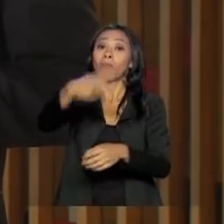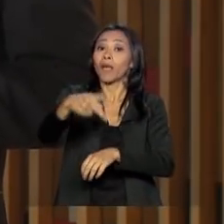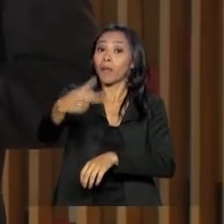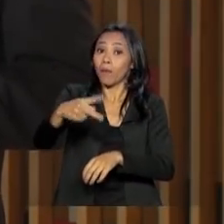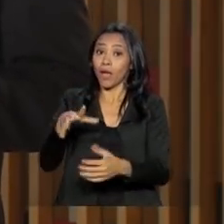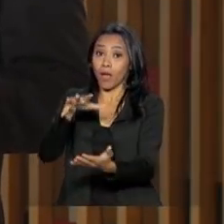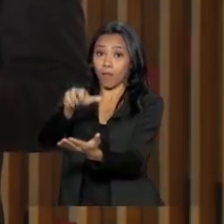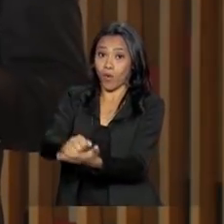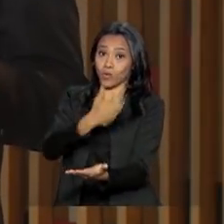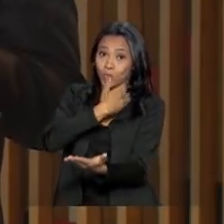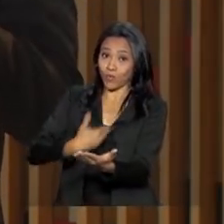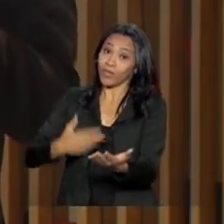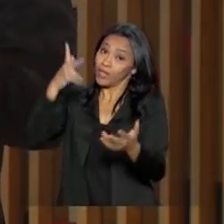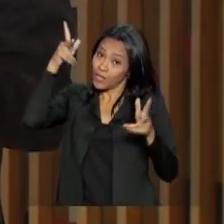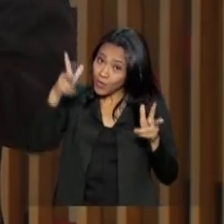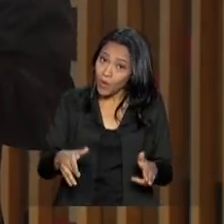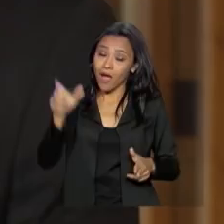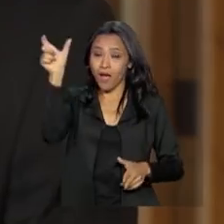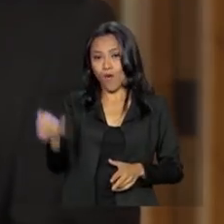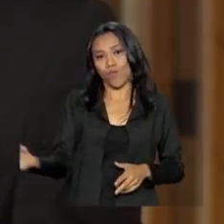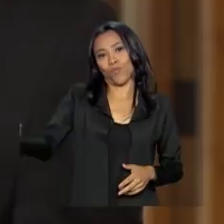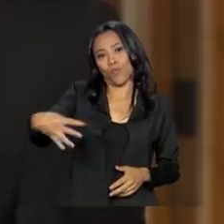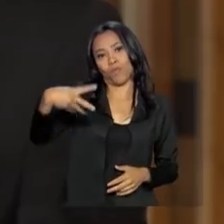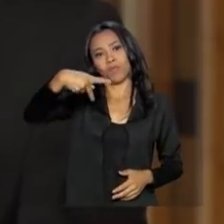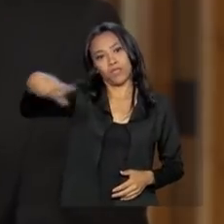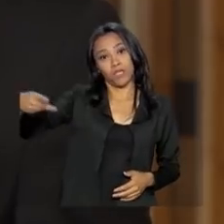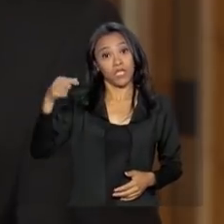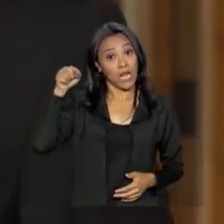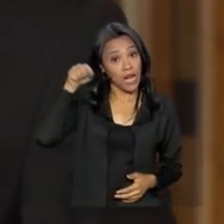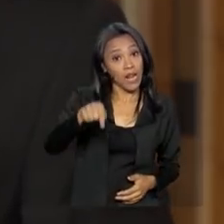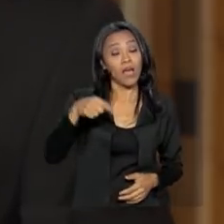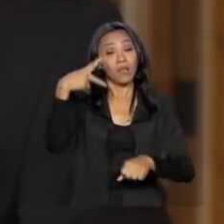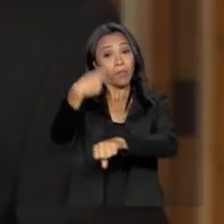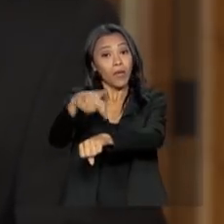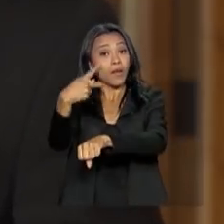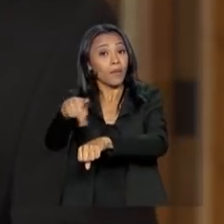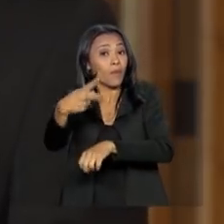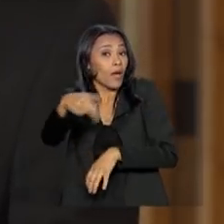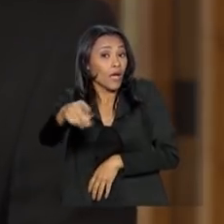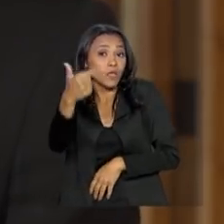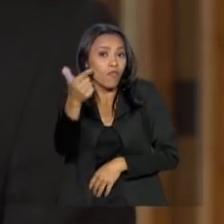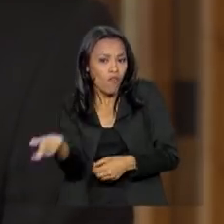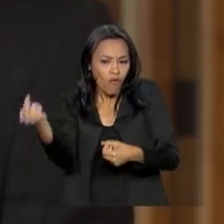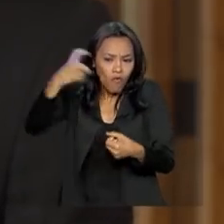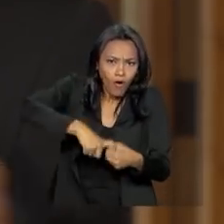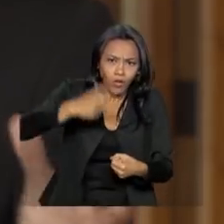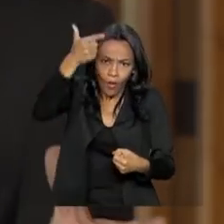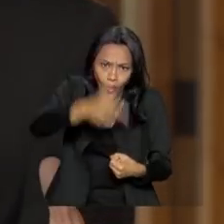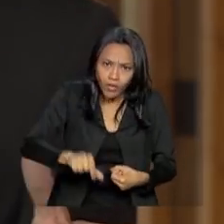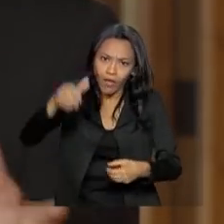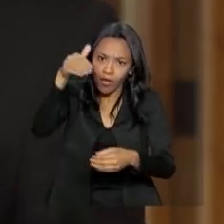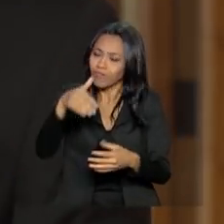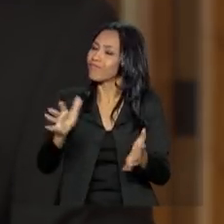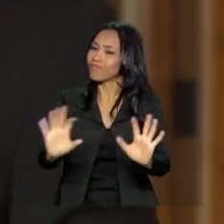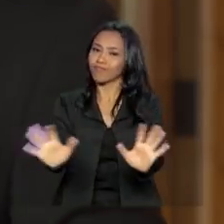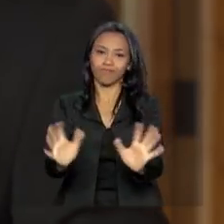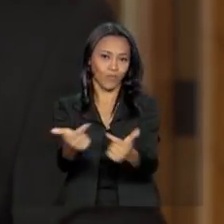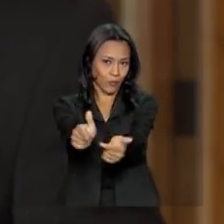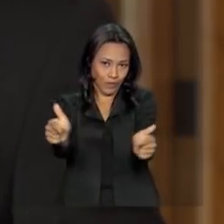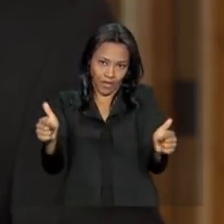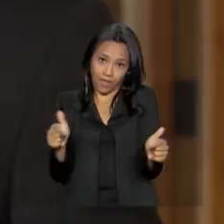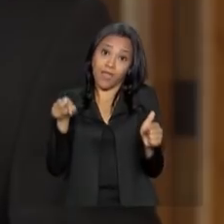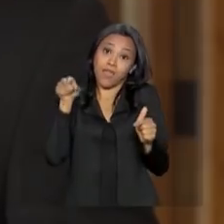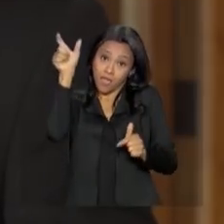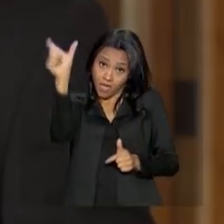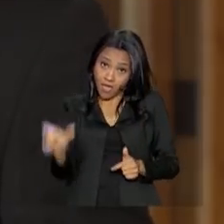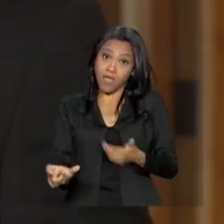repetir nesta semana com Benites no Paraguai não existe reeleição por conta disso ábido Benites vai